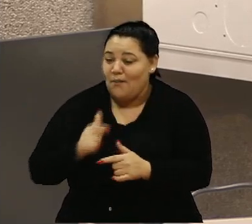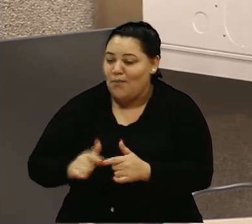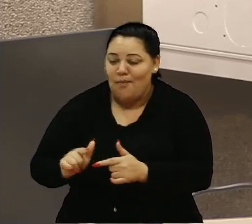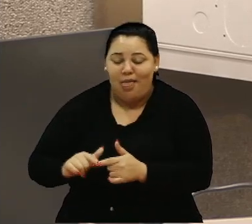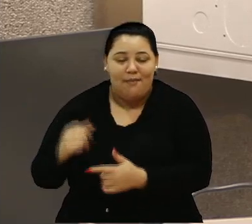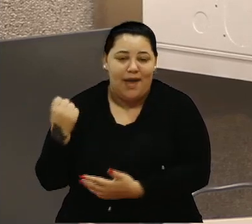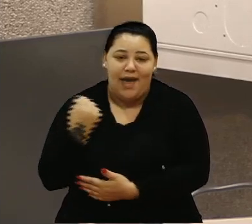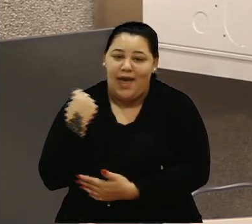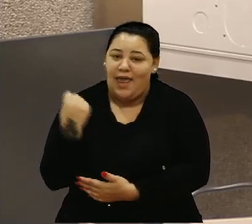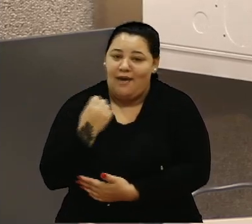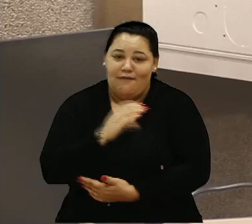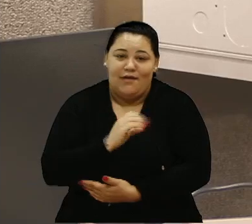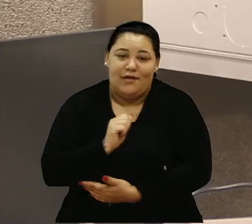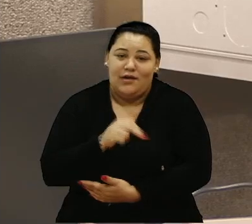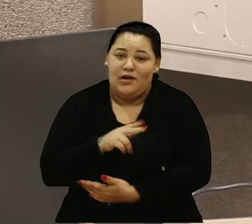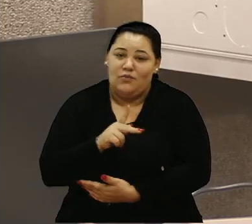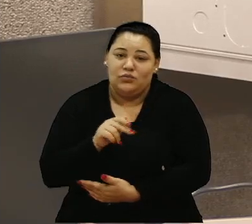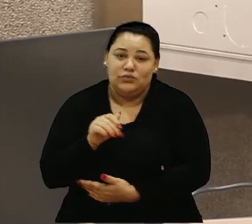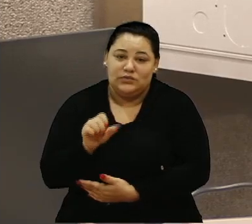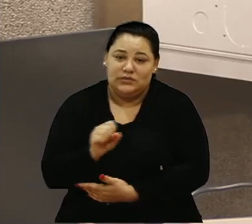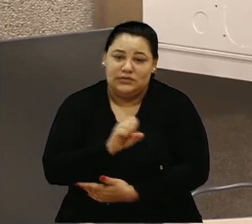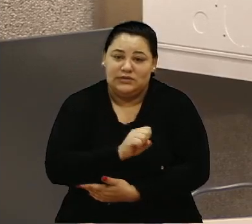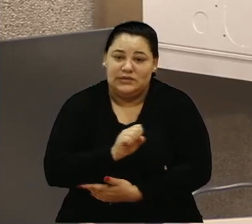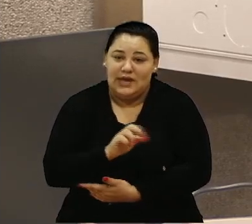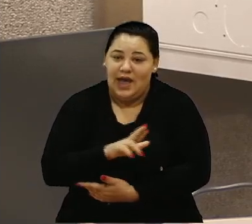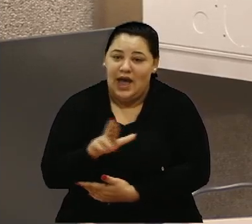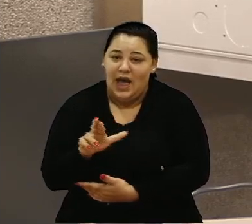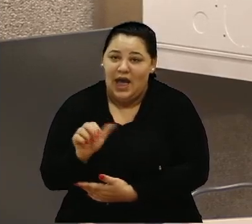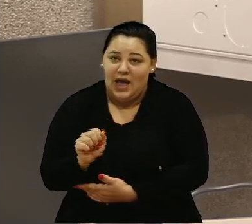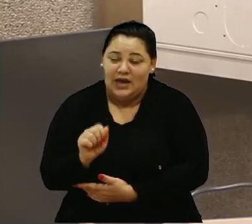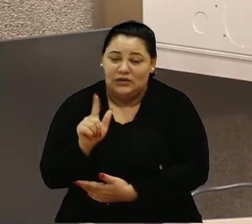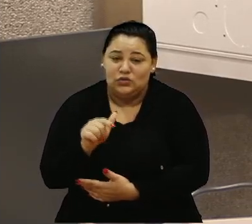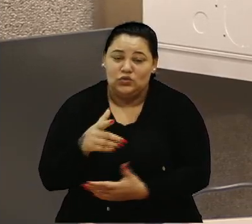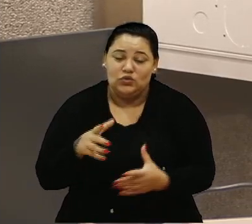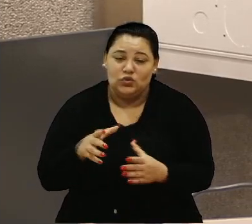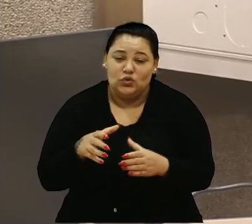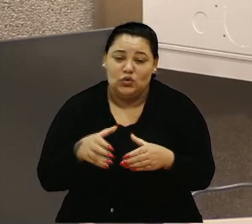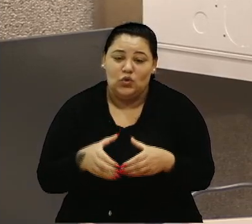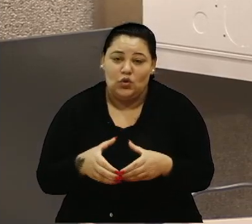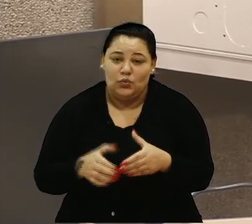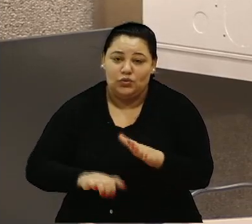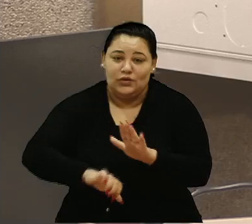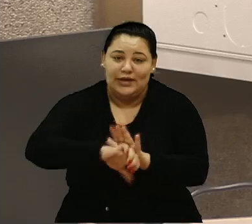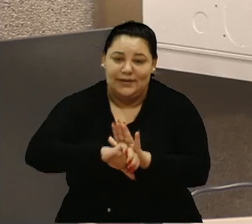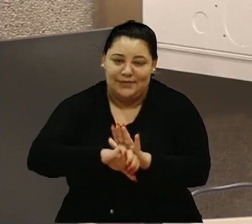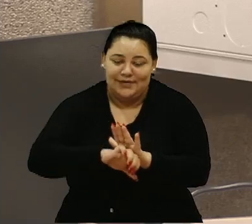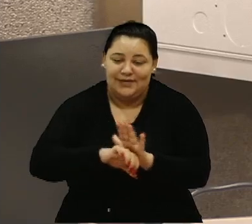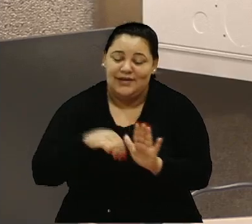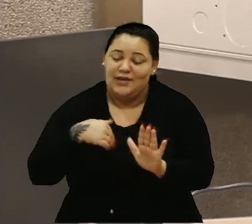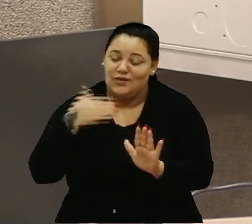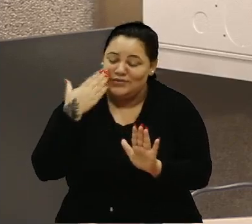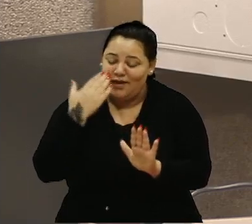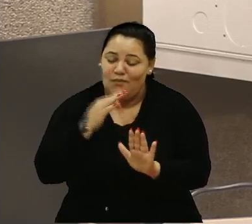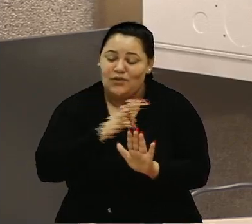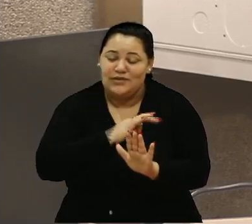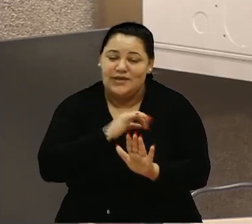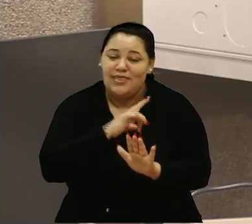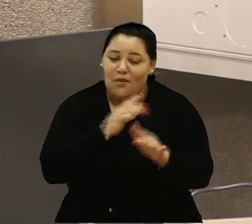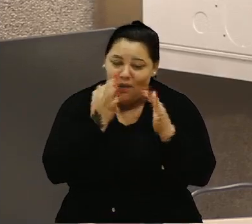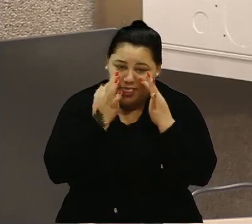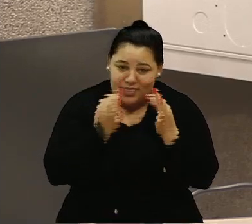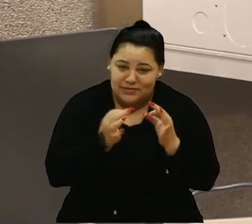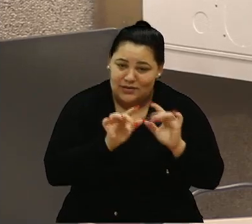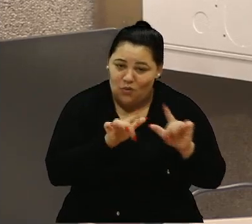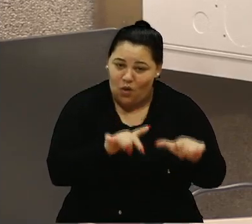grave também do ponto de vista do tráfico, né? Das facções, né? E eu sei que a Brigada, a Polícia Civil, tem dado uma atenção muito grande